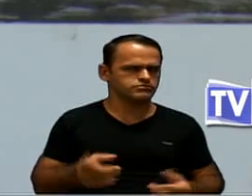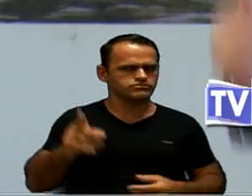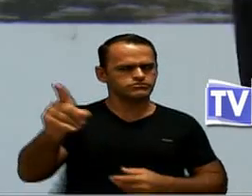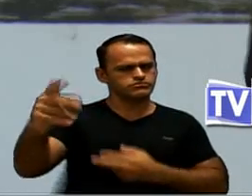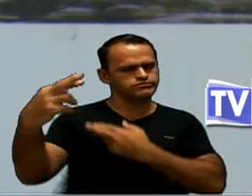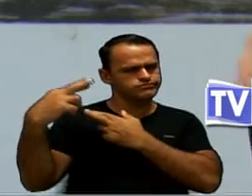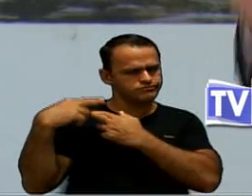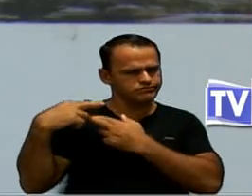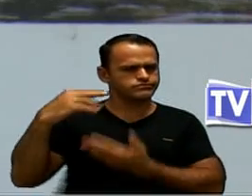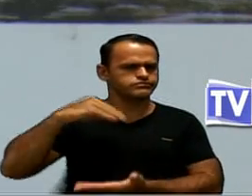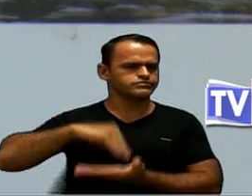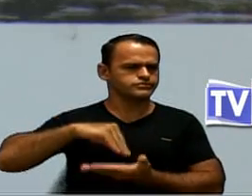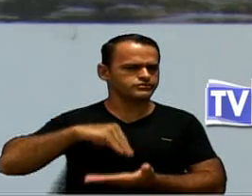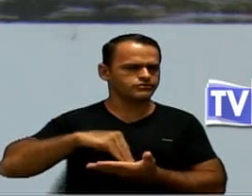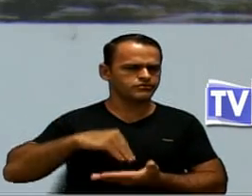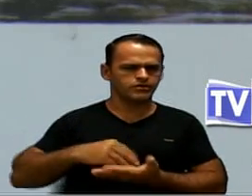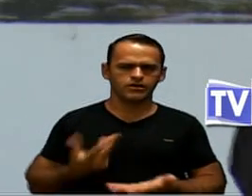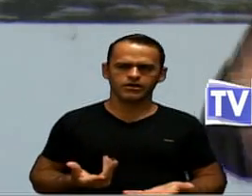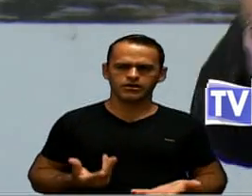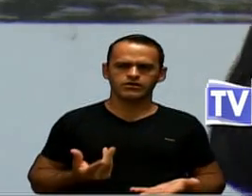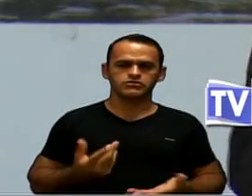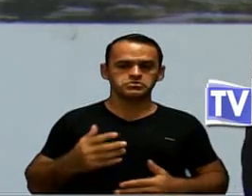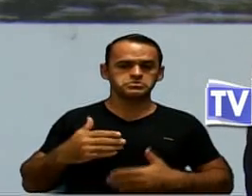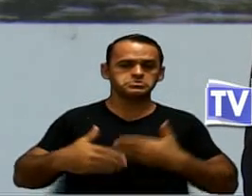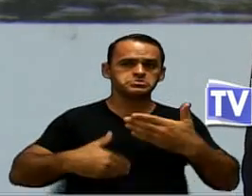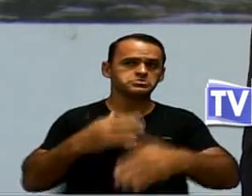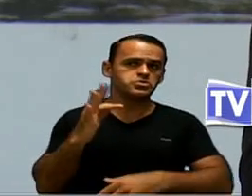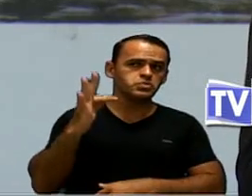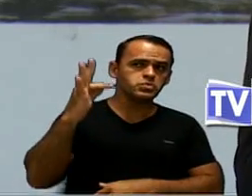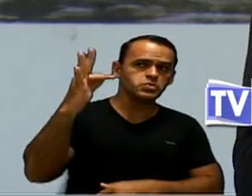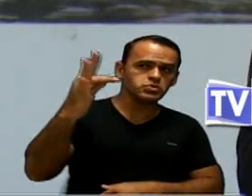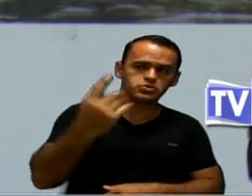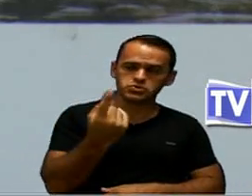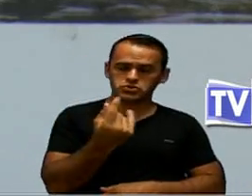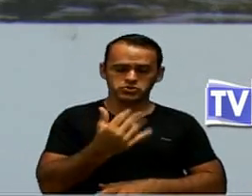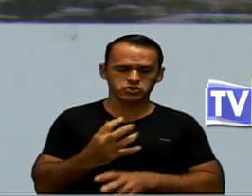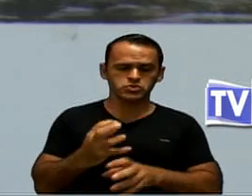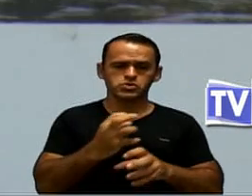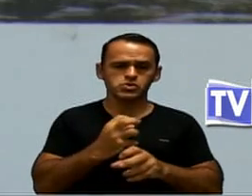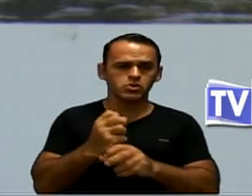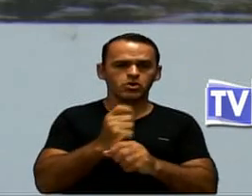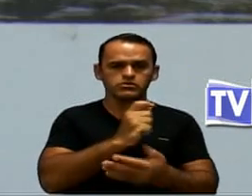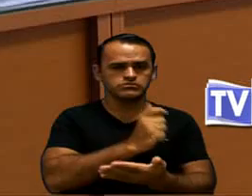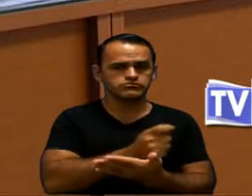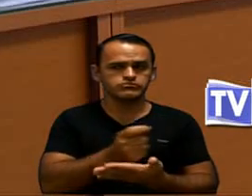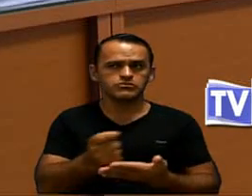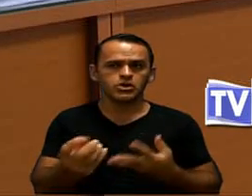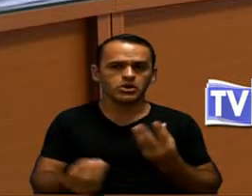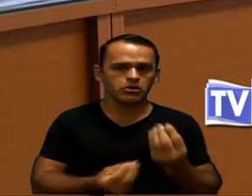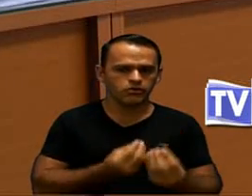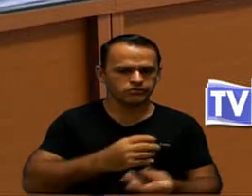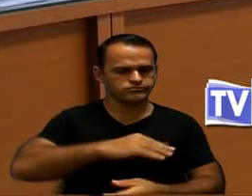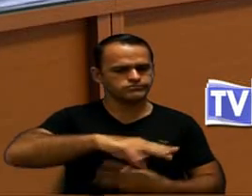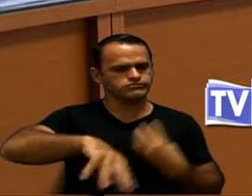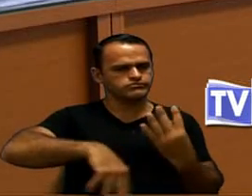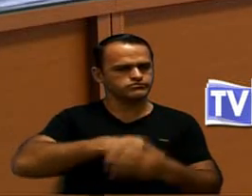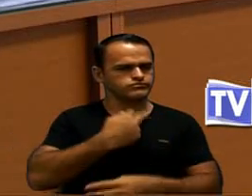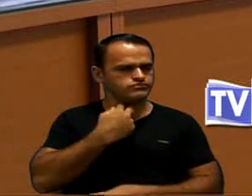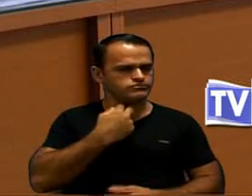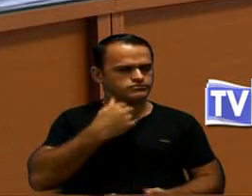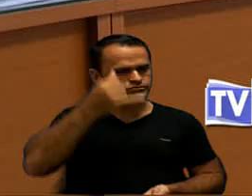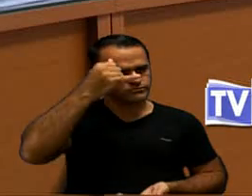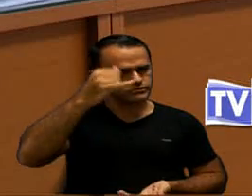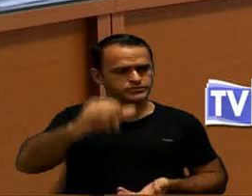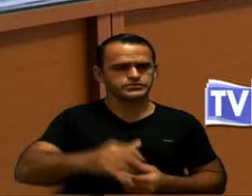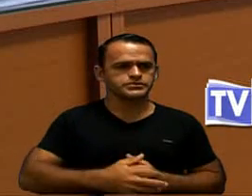irresponsabilidade com as contas futuras da nossa cidade. E isso eu não vou permitir. Vereador Hudson Piscine, foi solicitado pelo